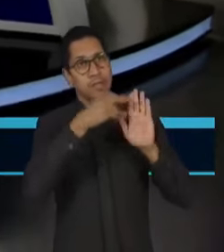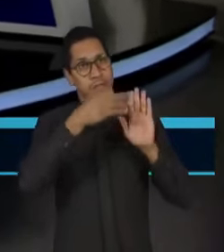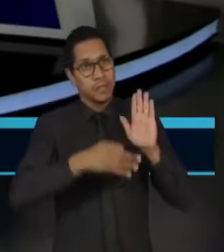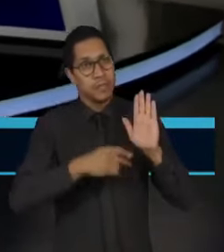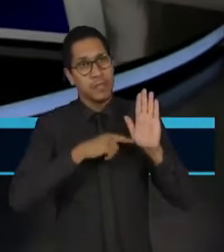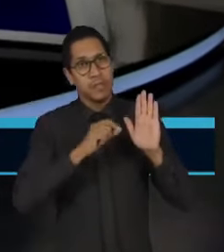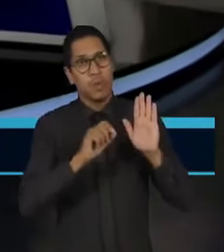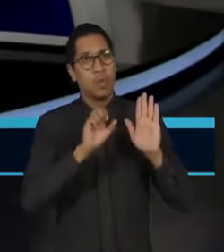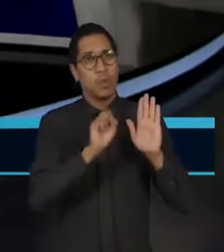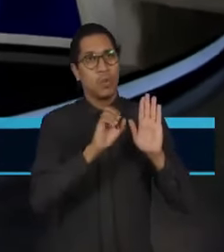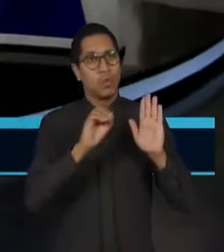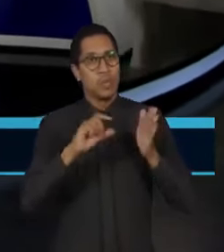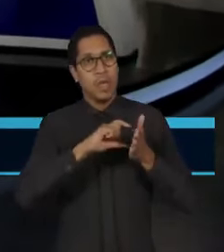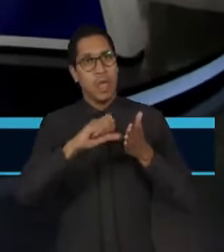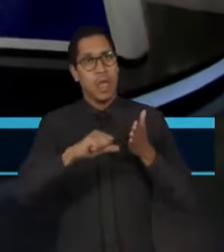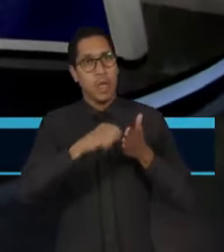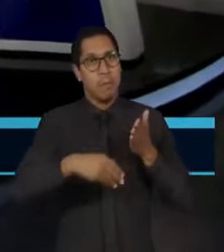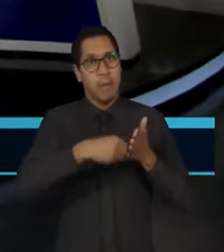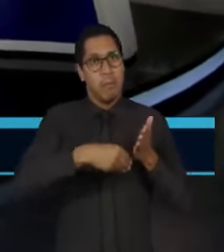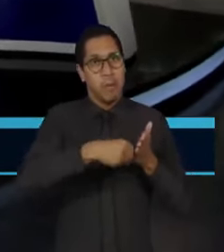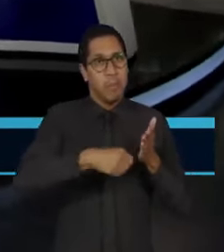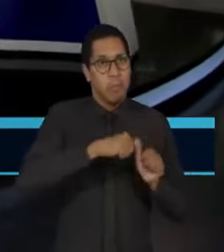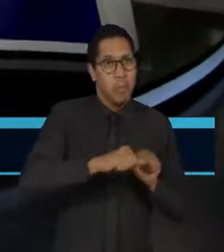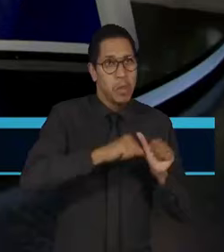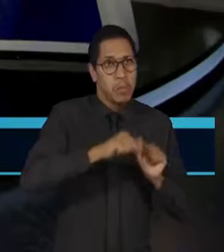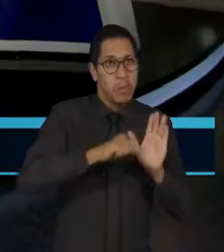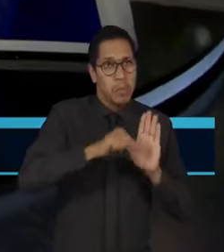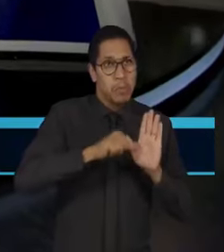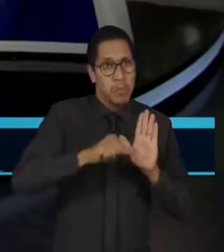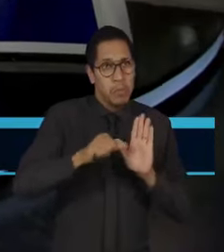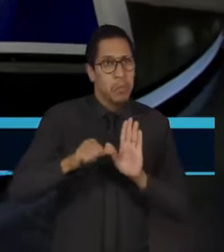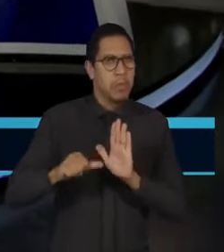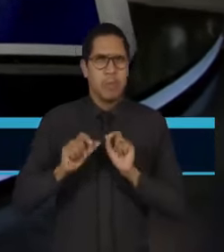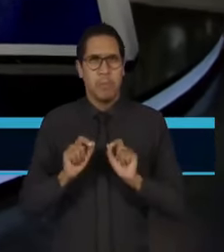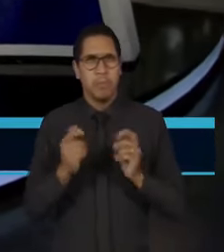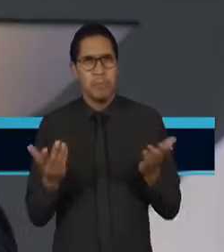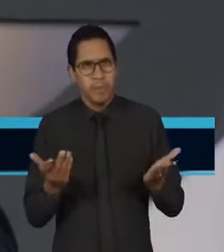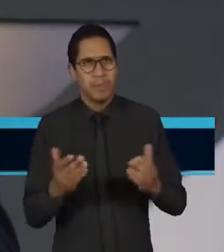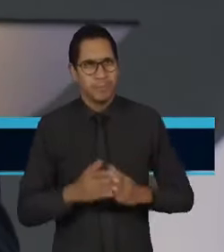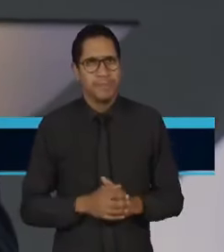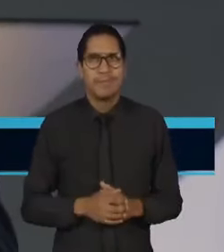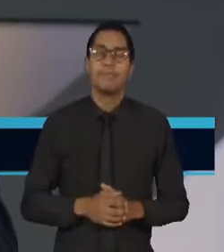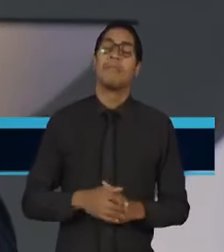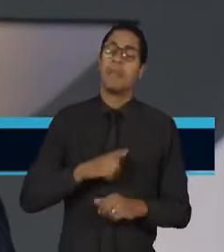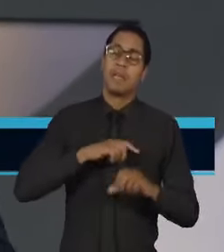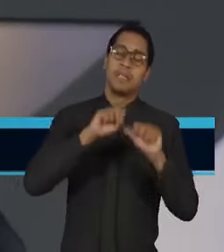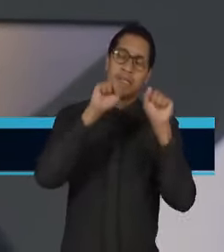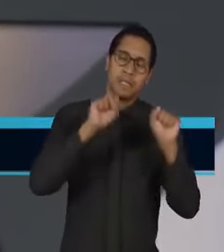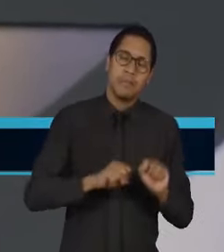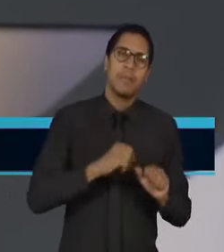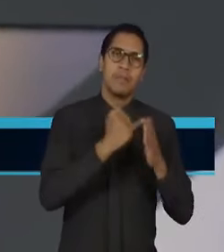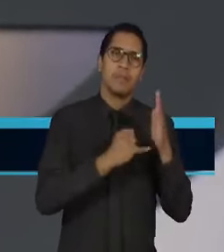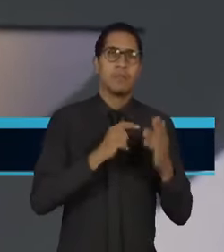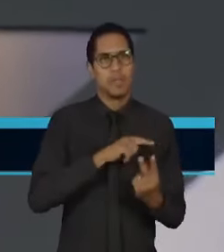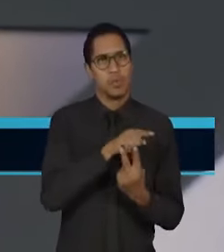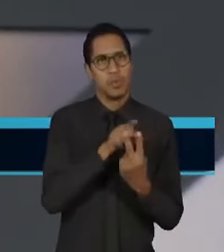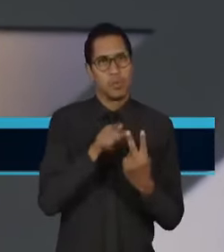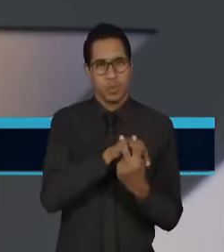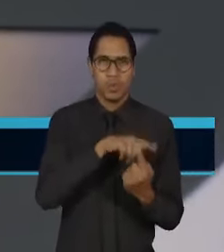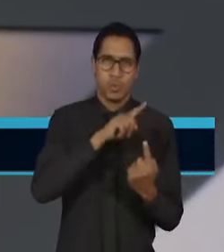de 800 emendas? Olha, acho que o sistema tributário ele tem duas funções fundamentais. Quer dizer, uma